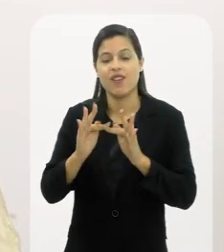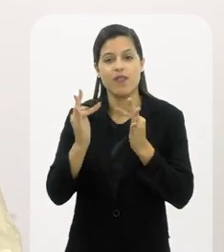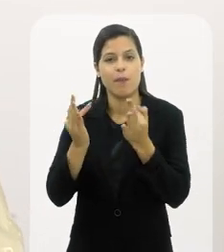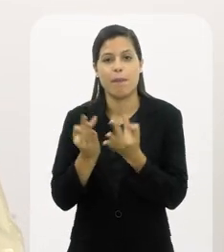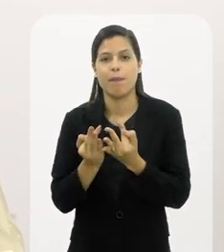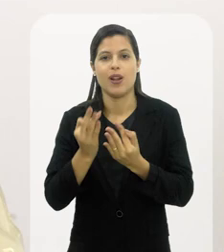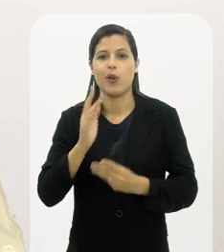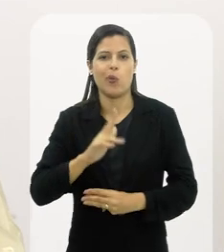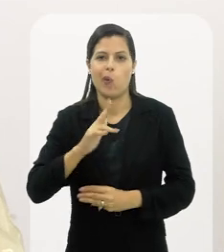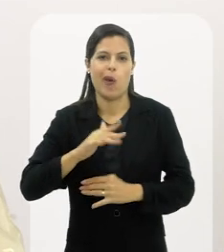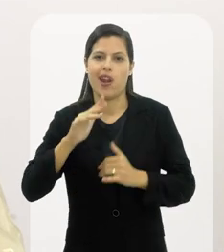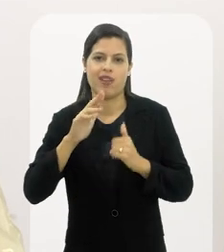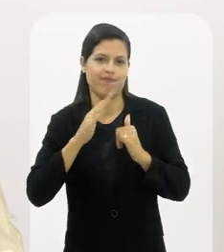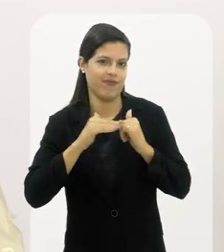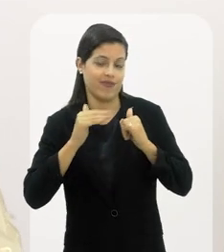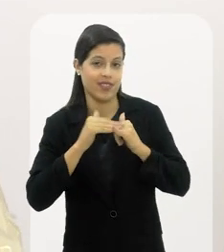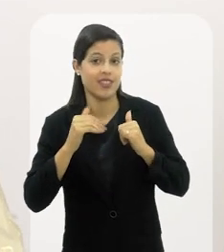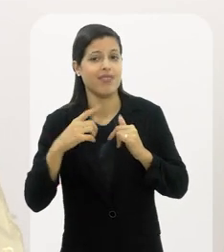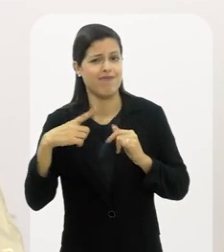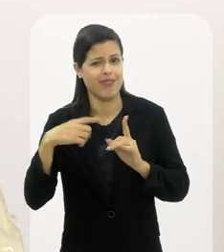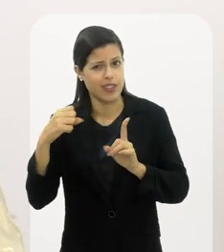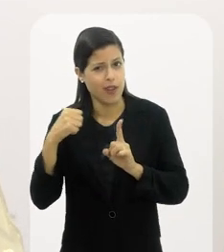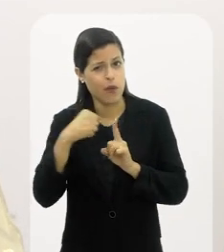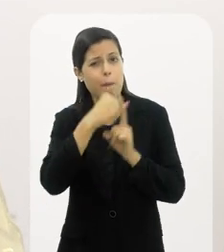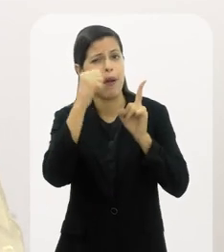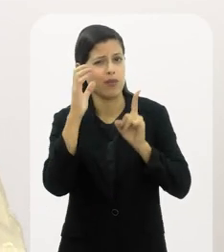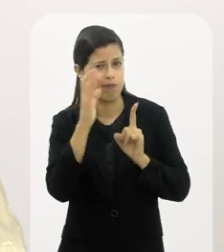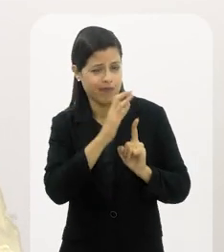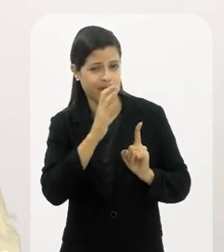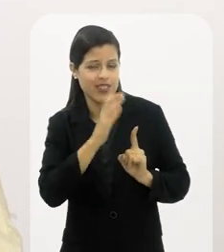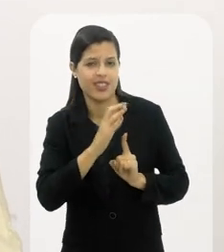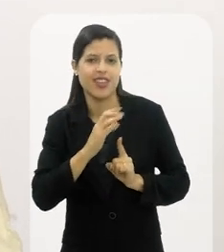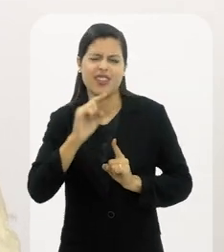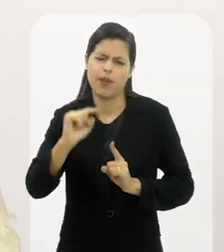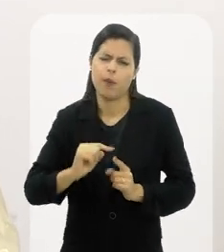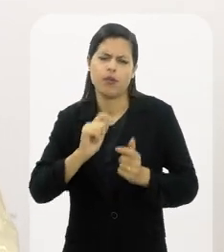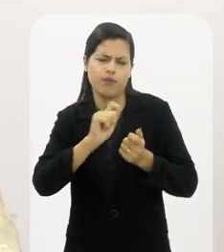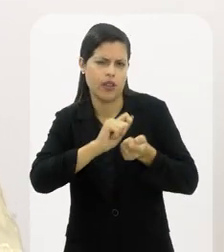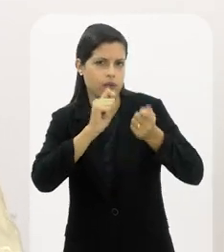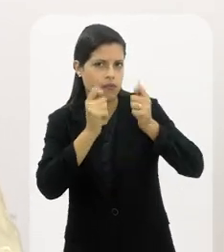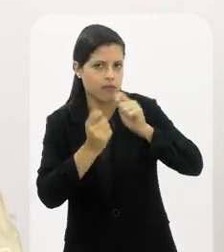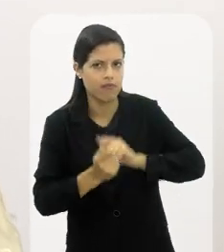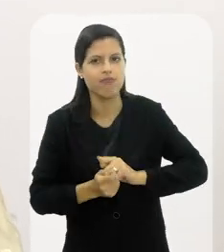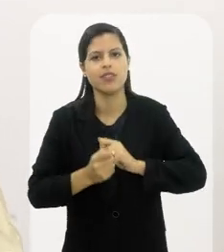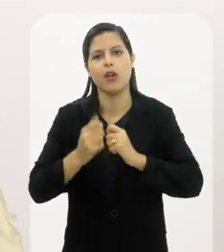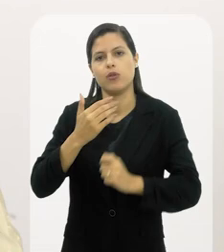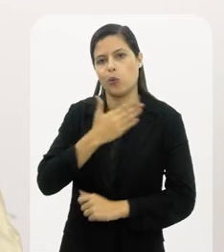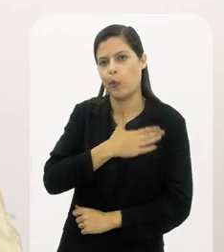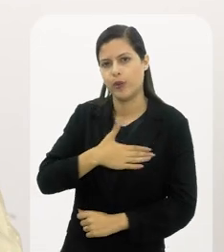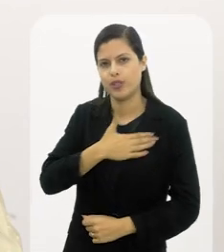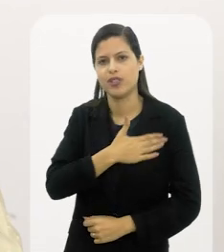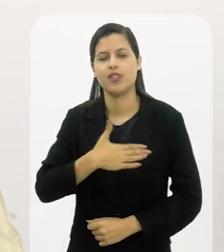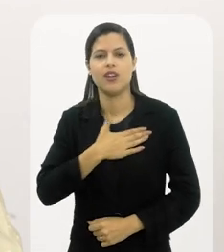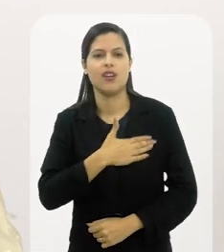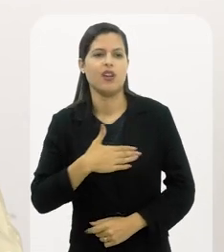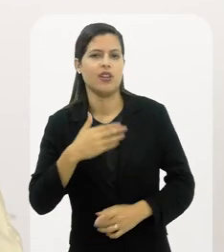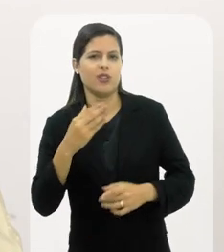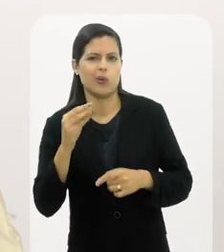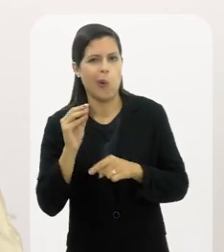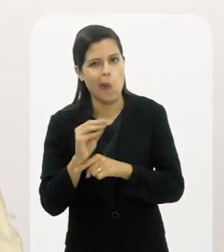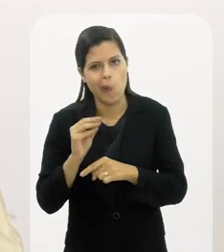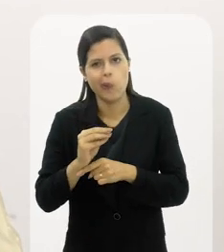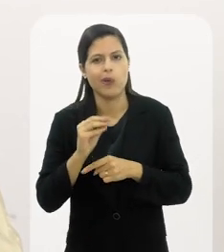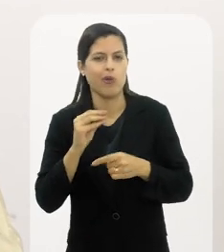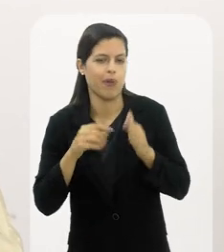família não é uma família vegetariana, então foi um impacto, mas que depois eles foram se adaptando, foram curtindo, eles cuidam,